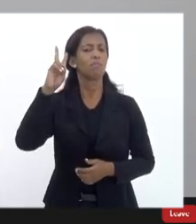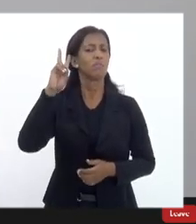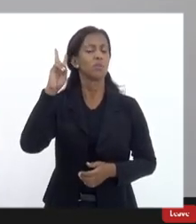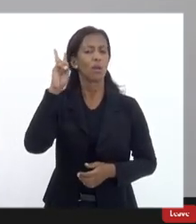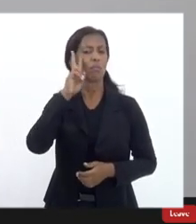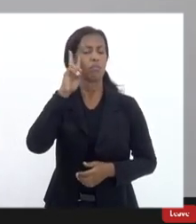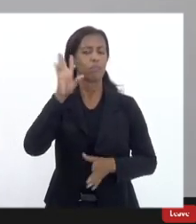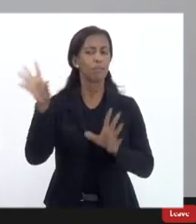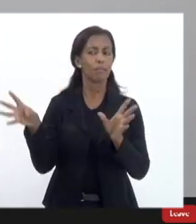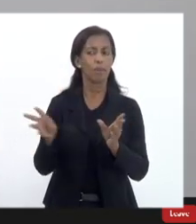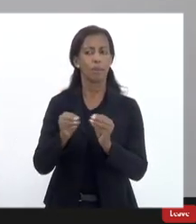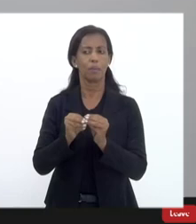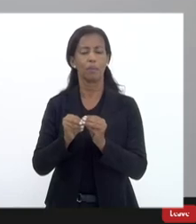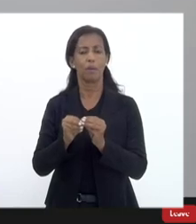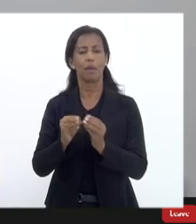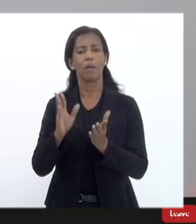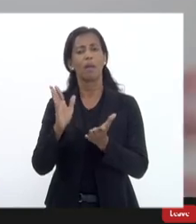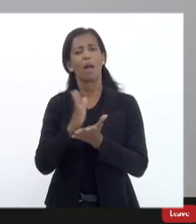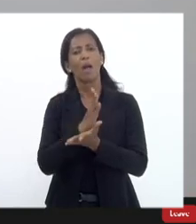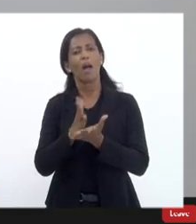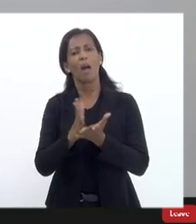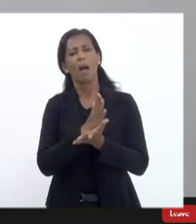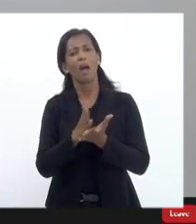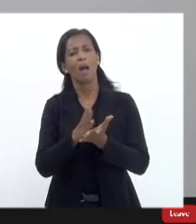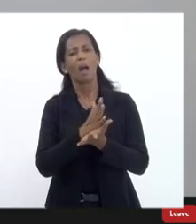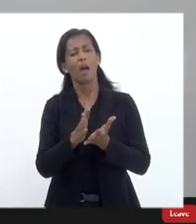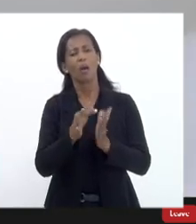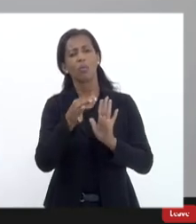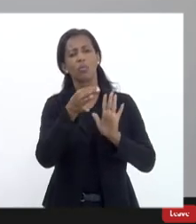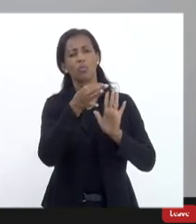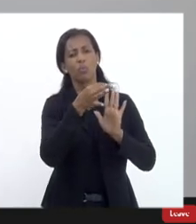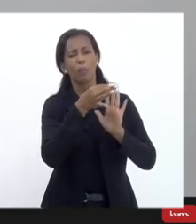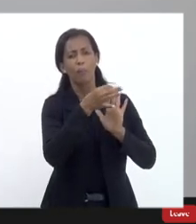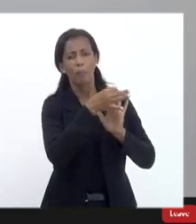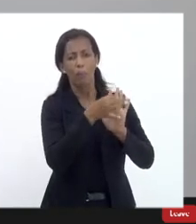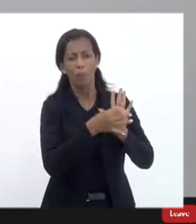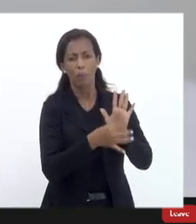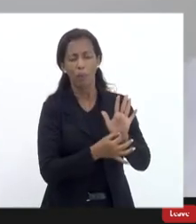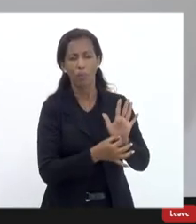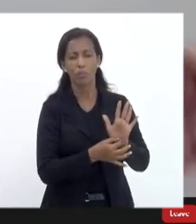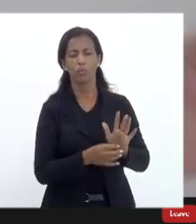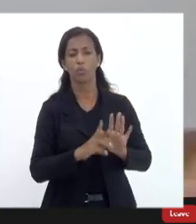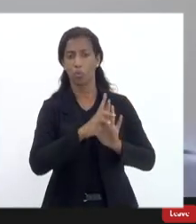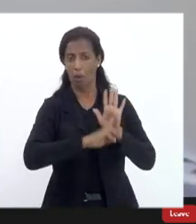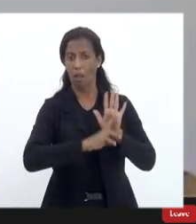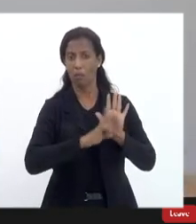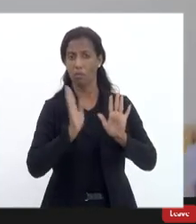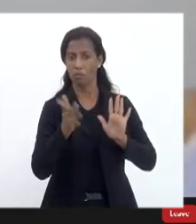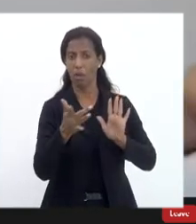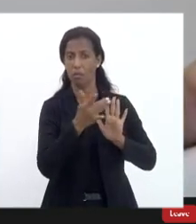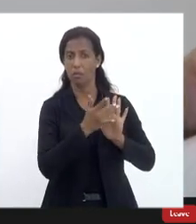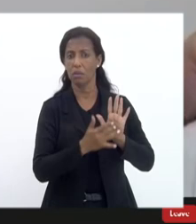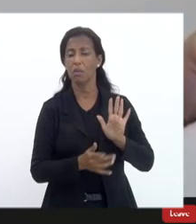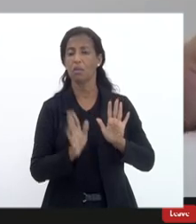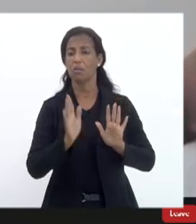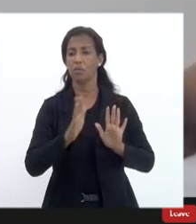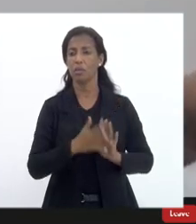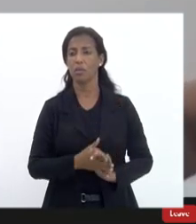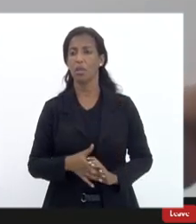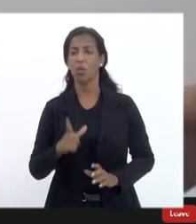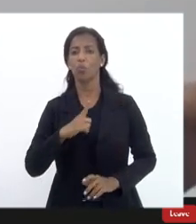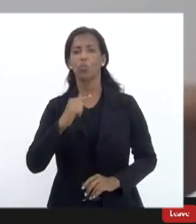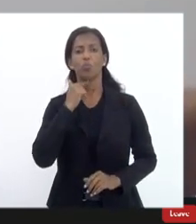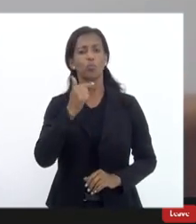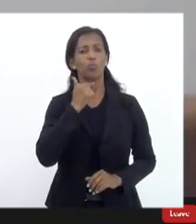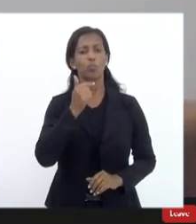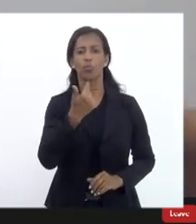para concluir, algumas recomendações que o relatório faz. São várias recomendações, mas, assim, eu não tenho dúvida